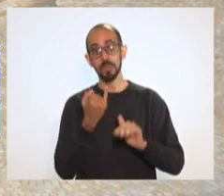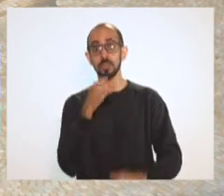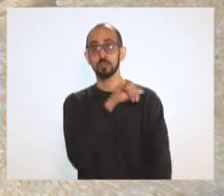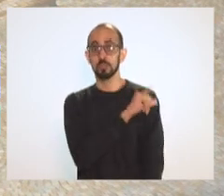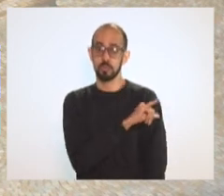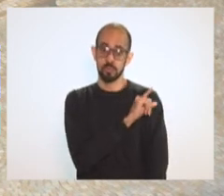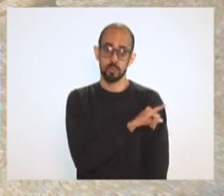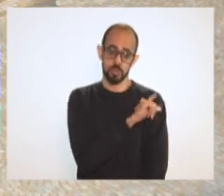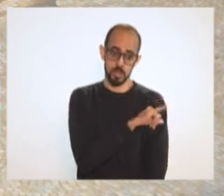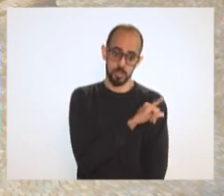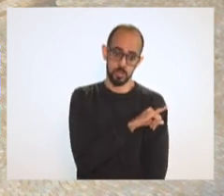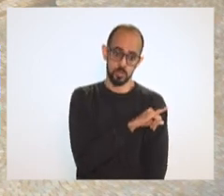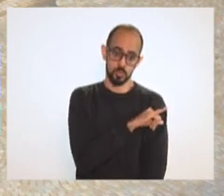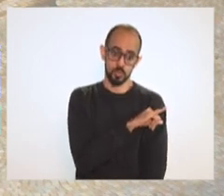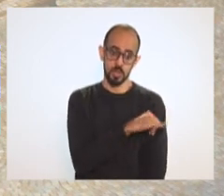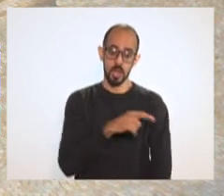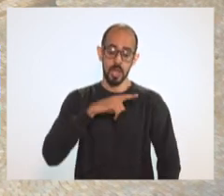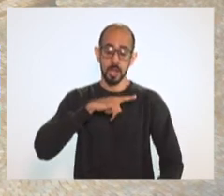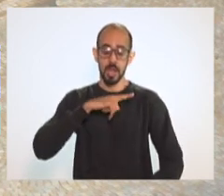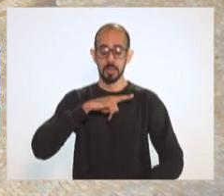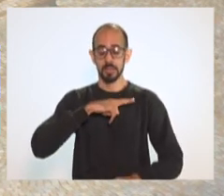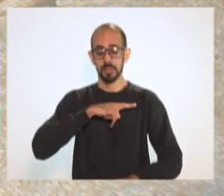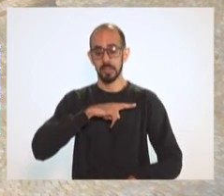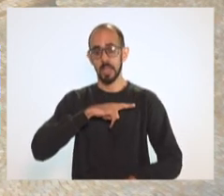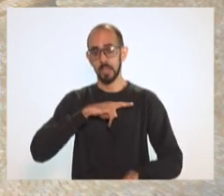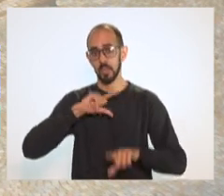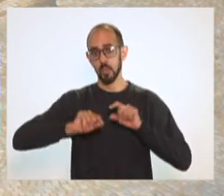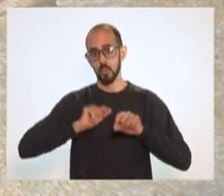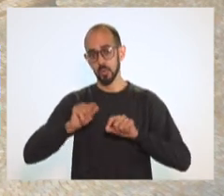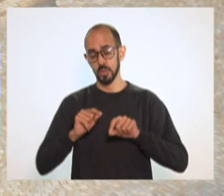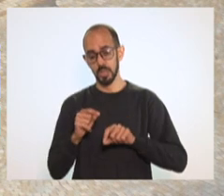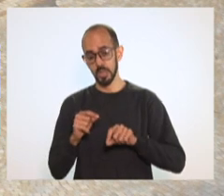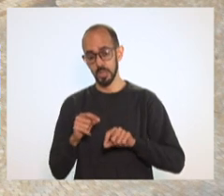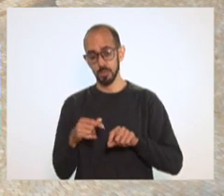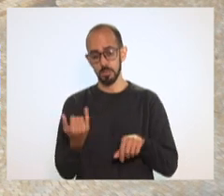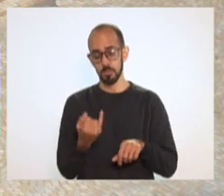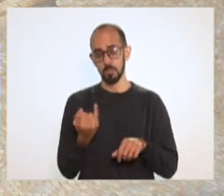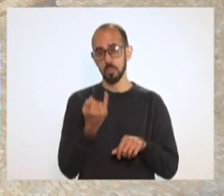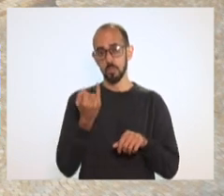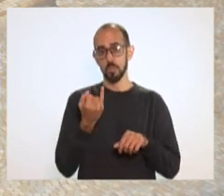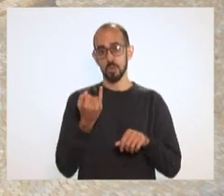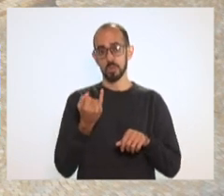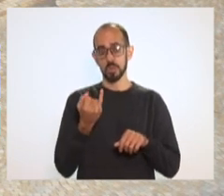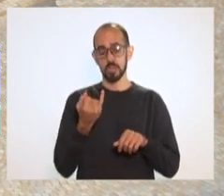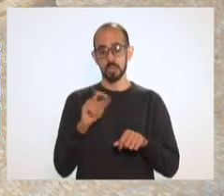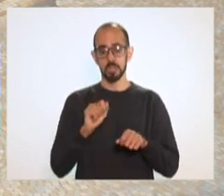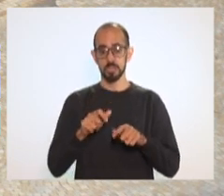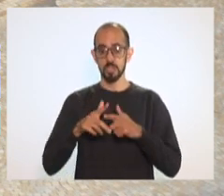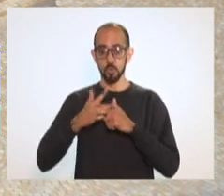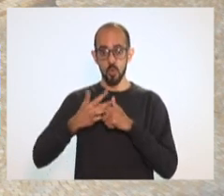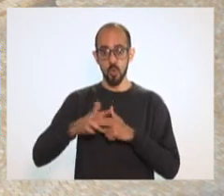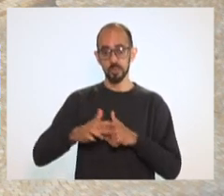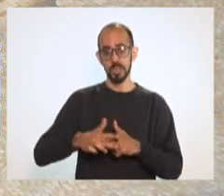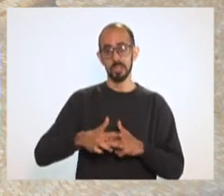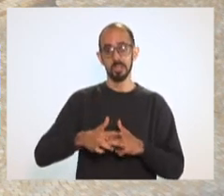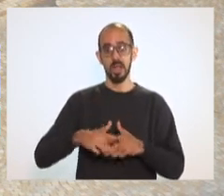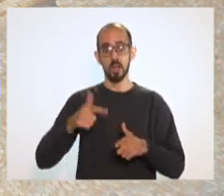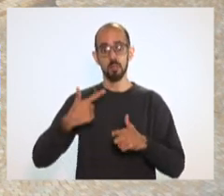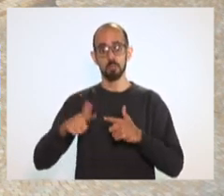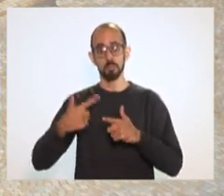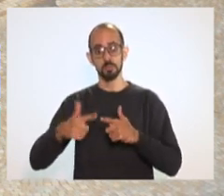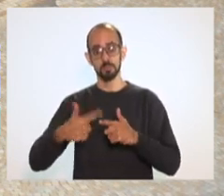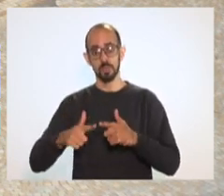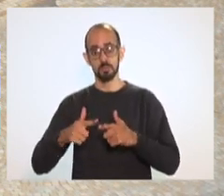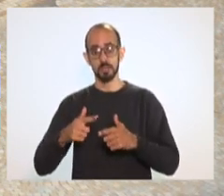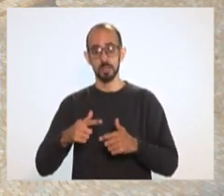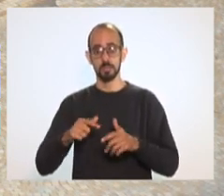Janeiro. Ela carrega para nós uma importância ímpar porque se trata de corrigir uma grande injustiça para o Estado do Rio